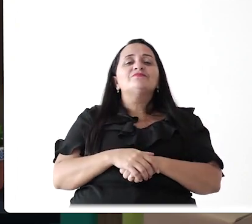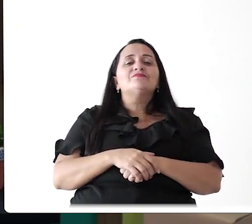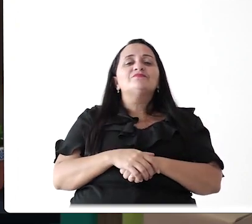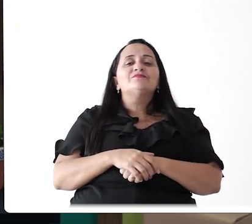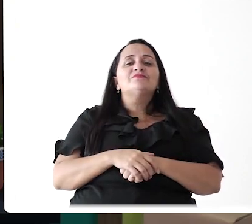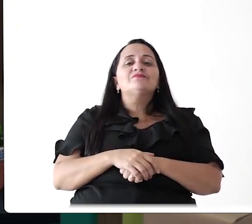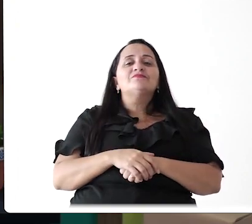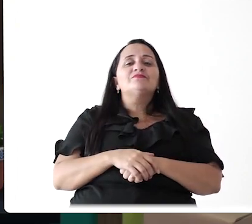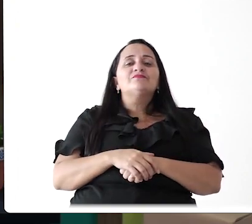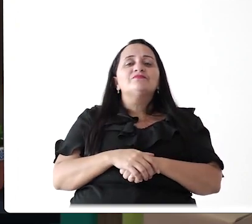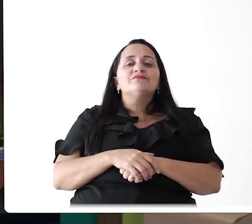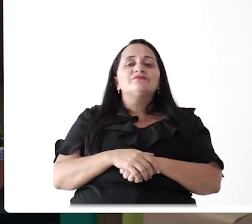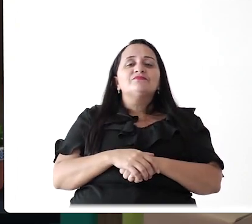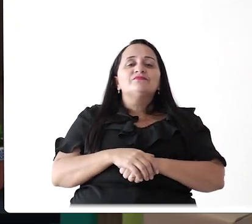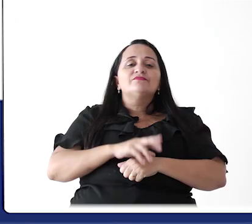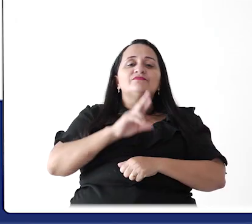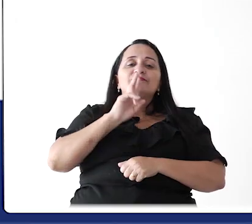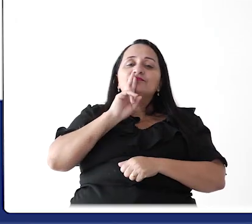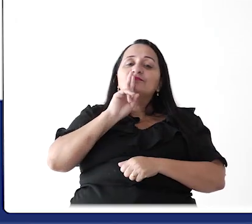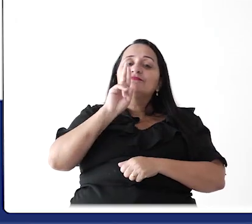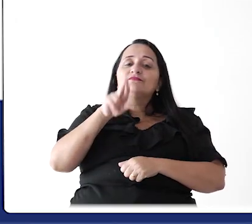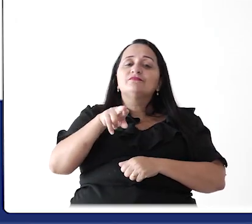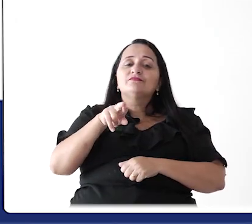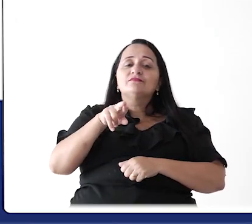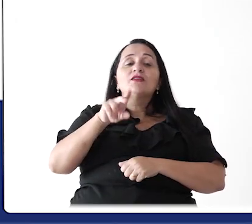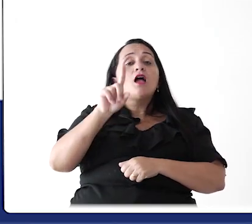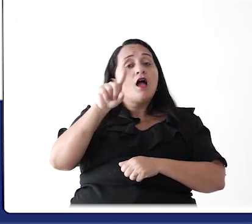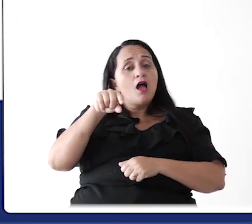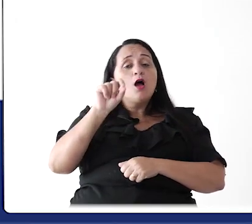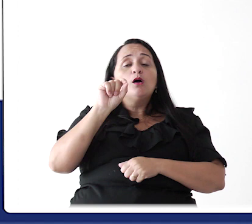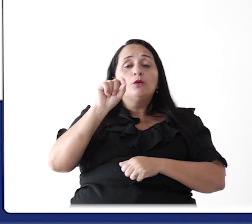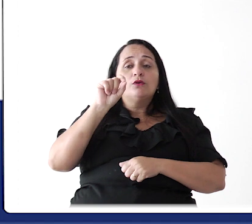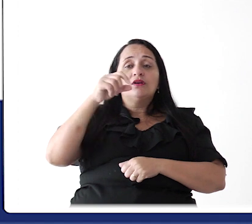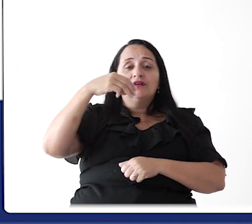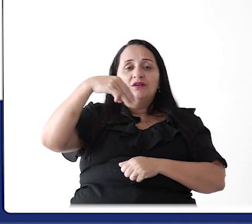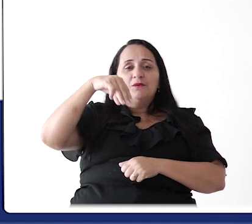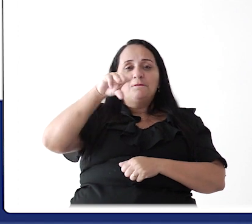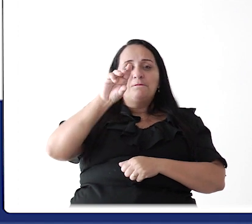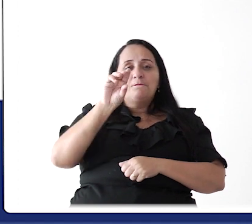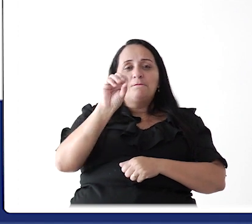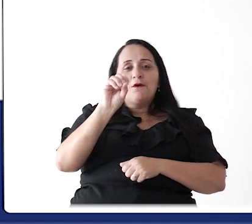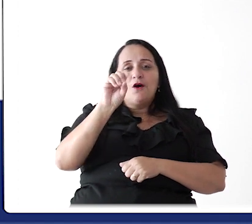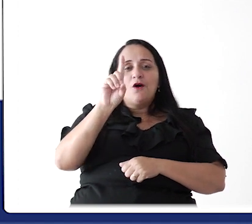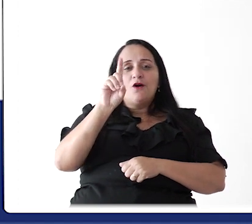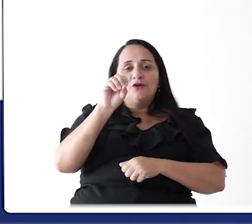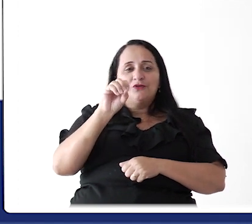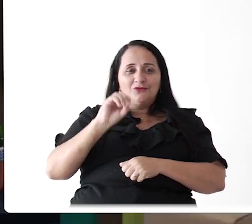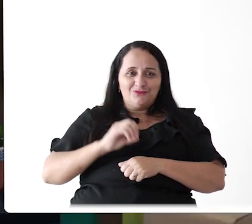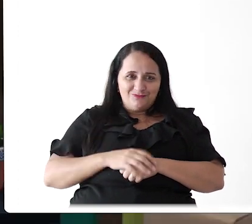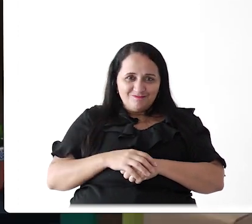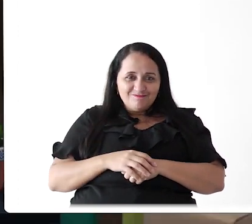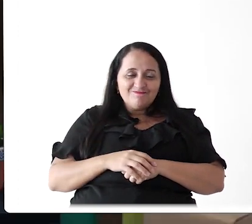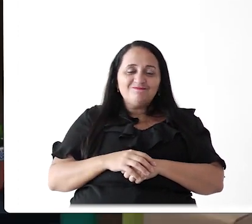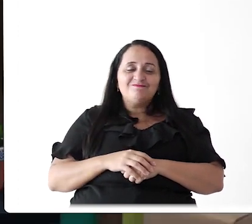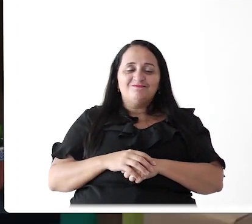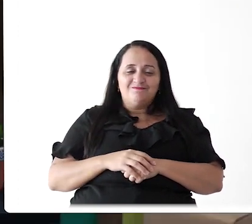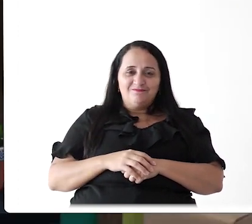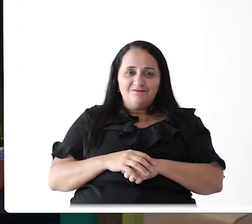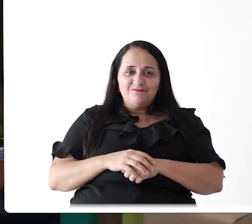Definitivamente, eu até respondi, não foi? Definitivamente é um advérbio de